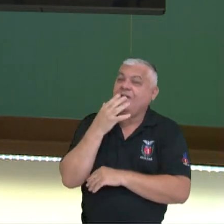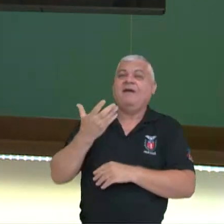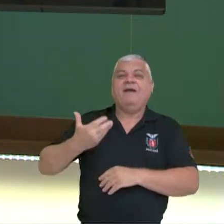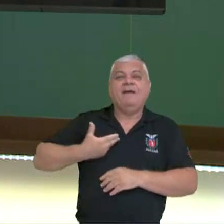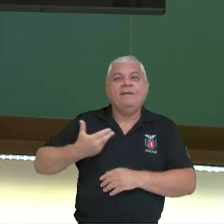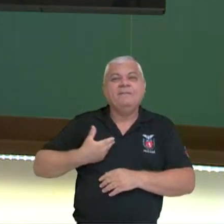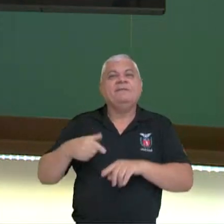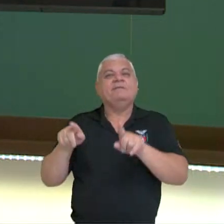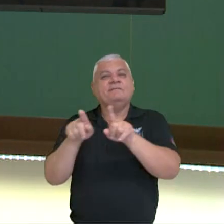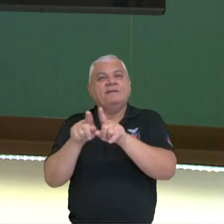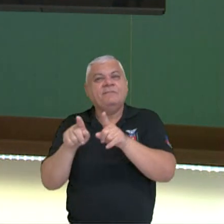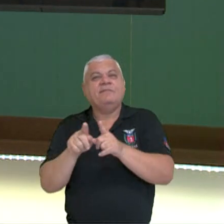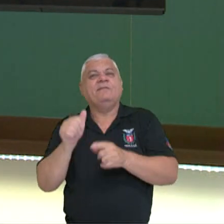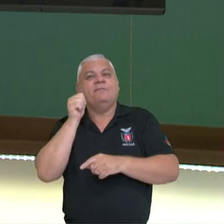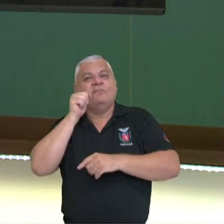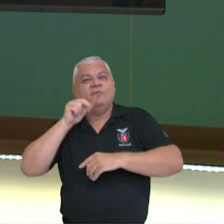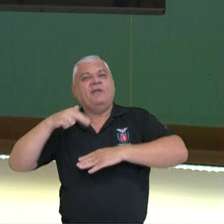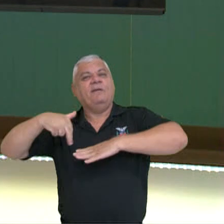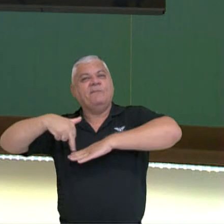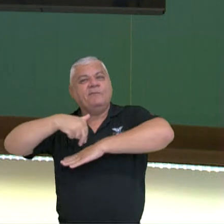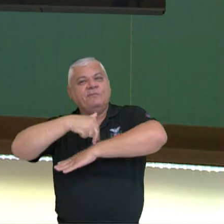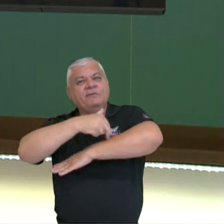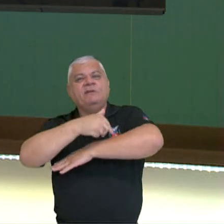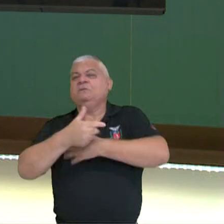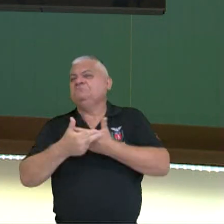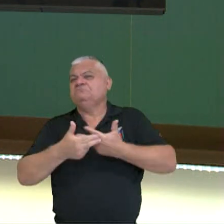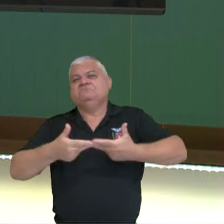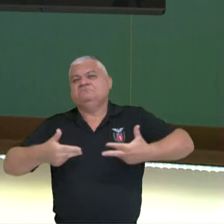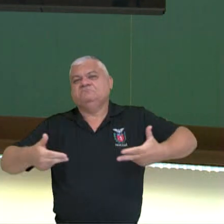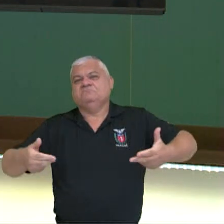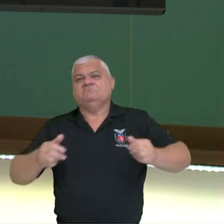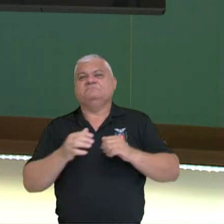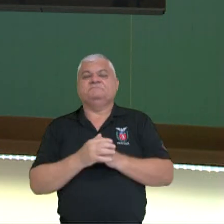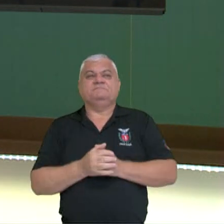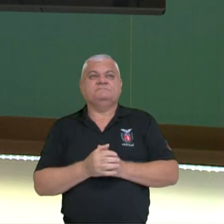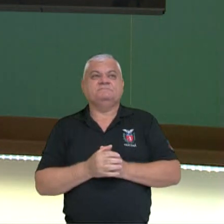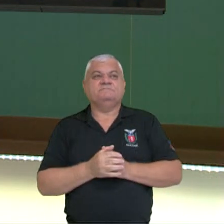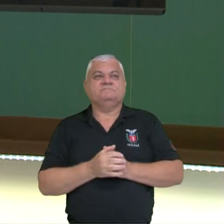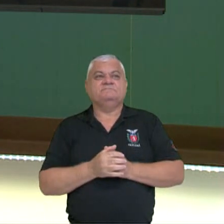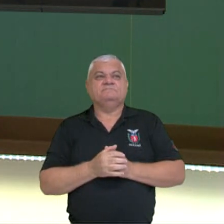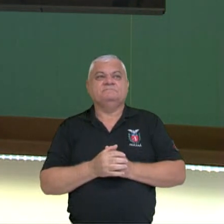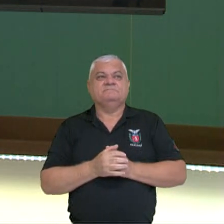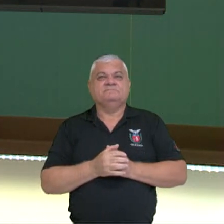que vão comprar as obras, tá? É bem interessante isso,